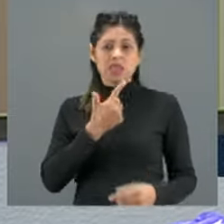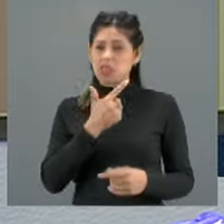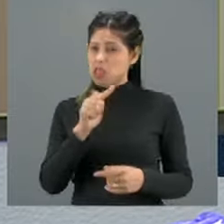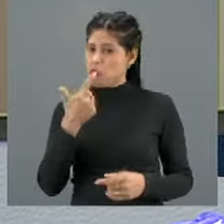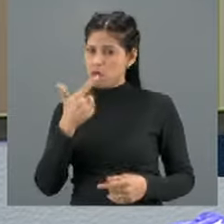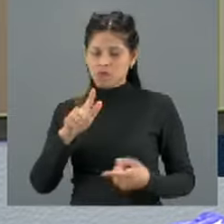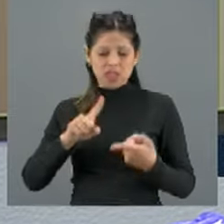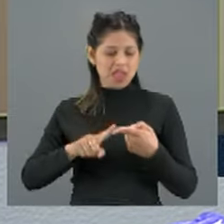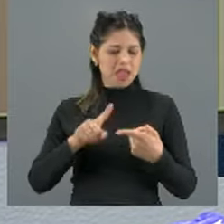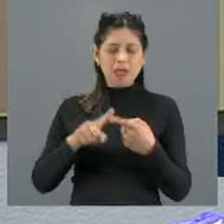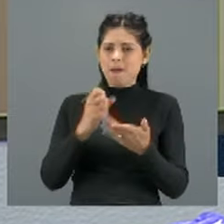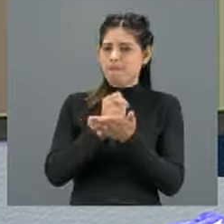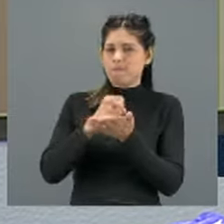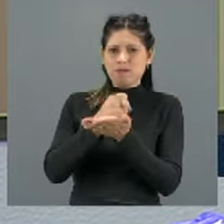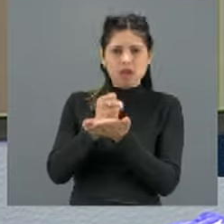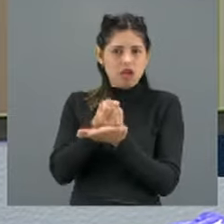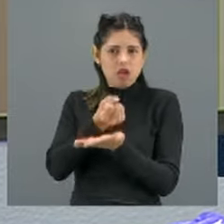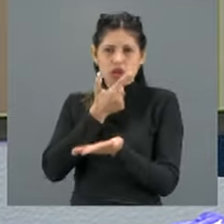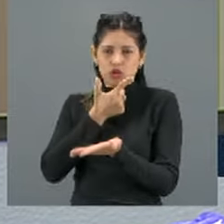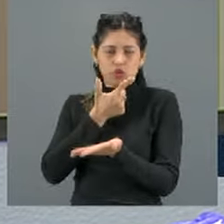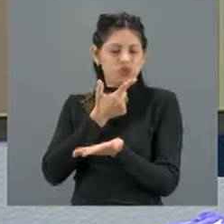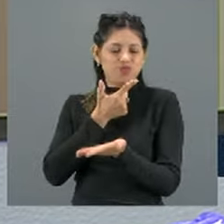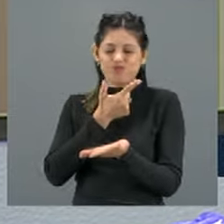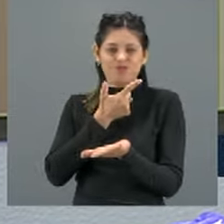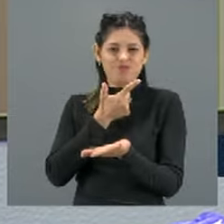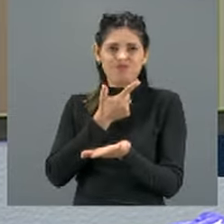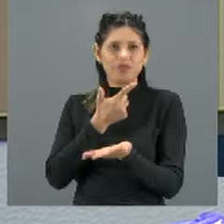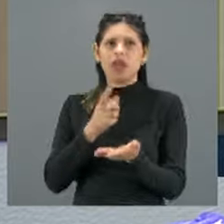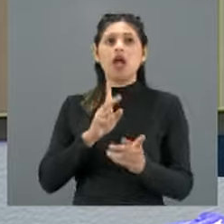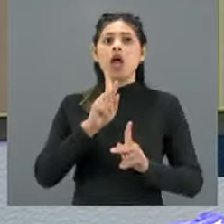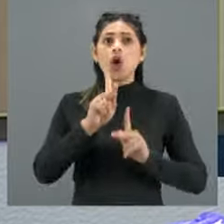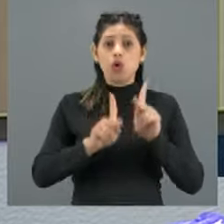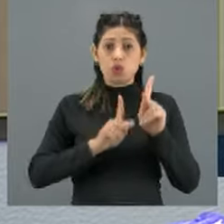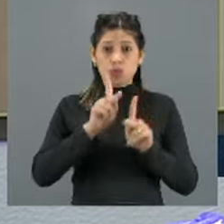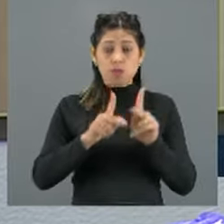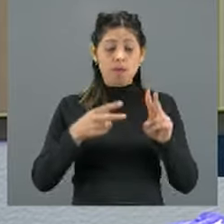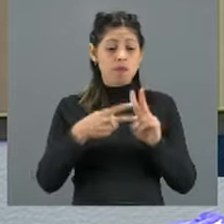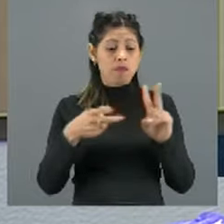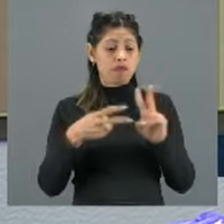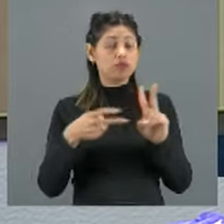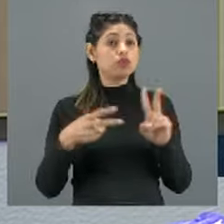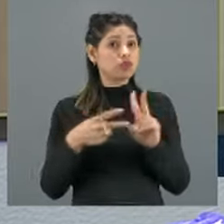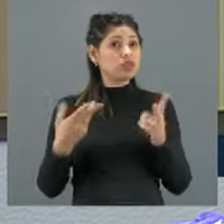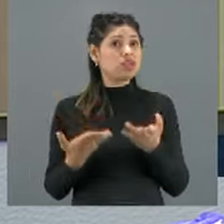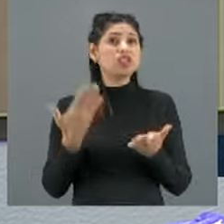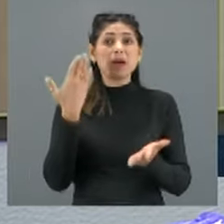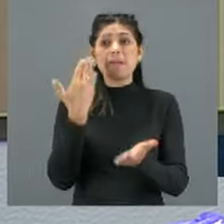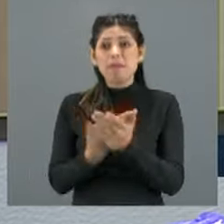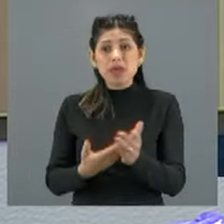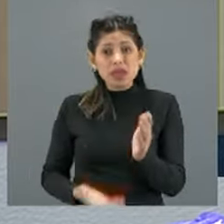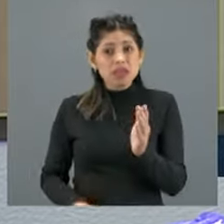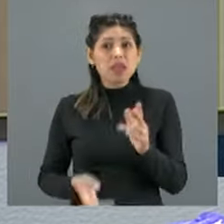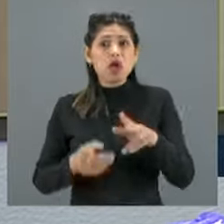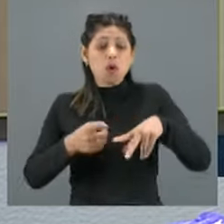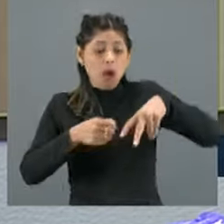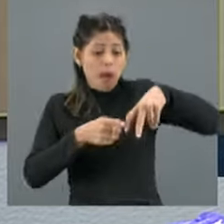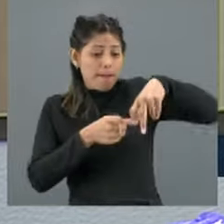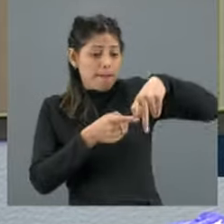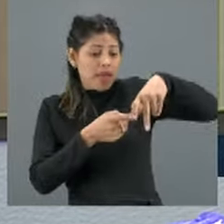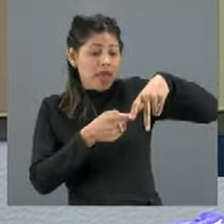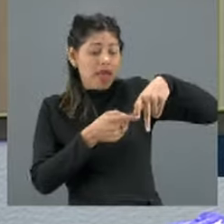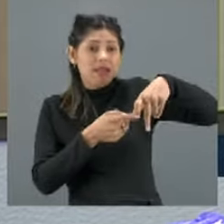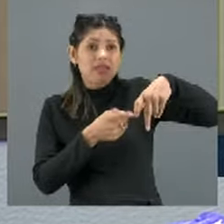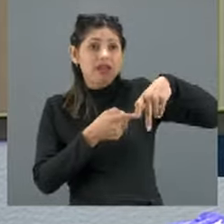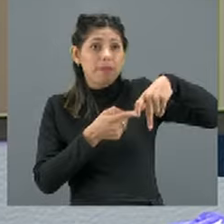das aldeias. As indígenas chavantes já perderam com a perna, por acaso o